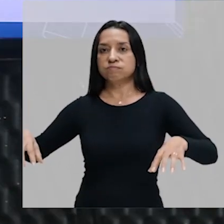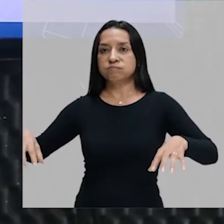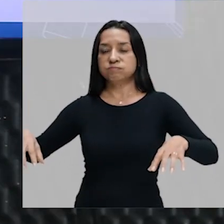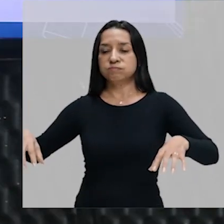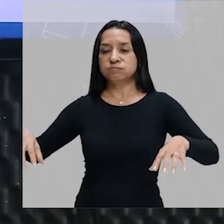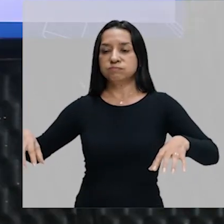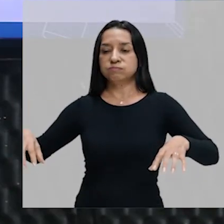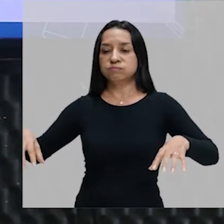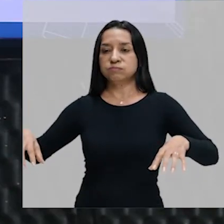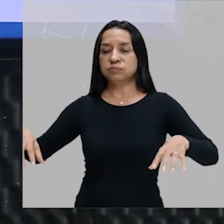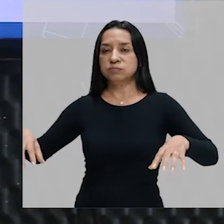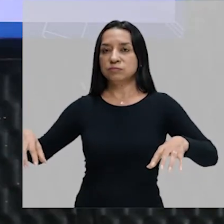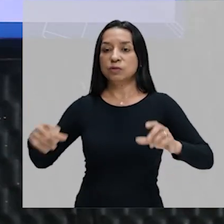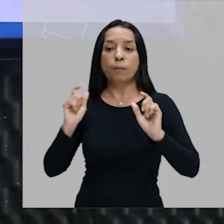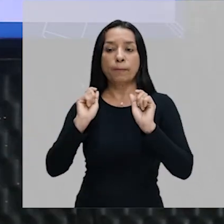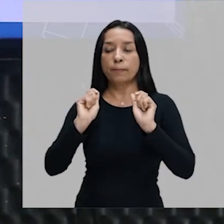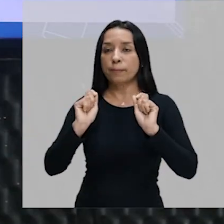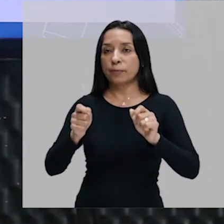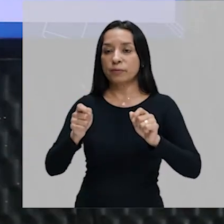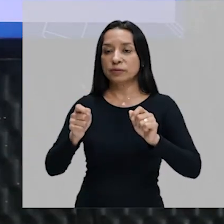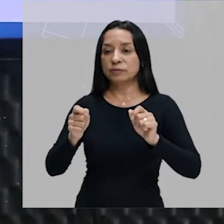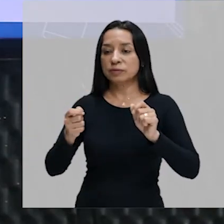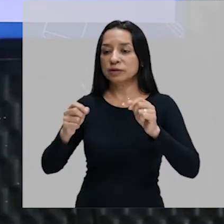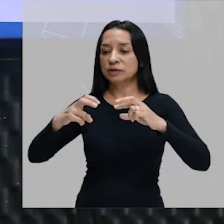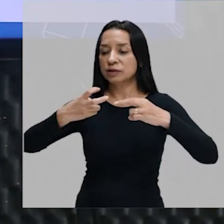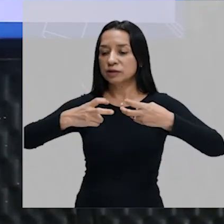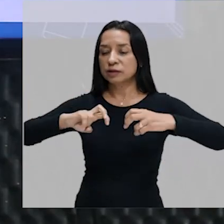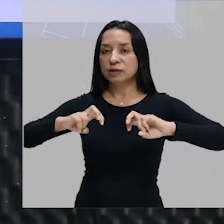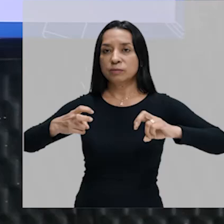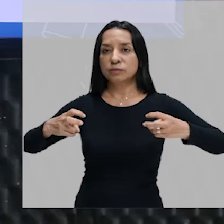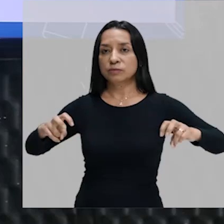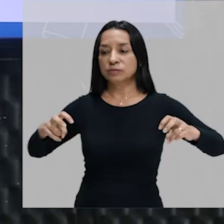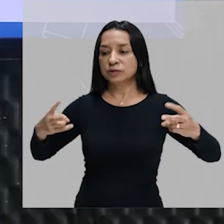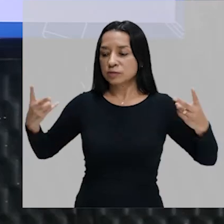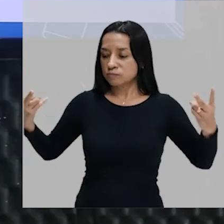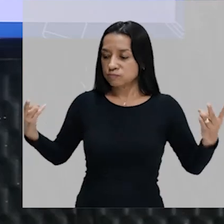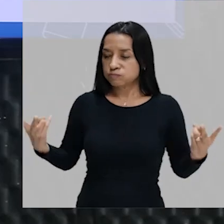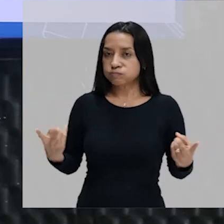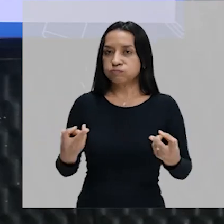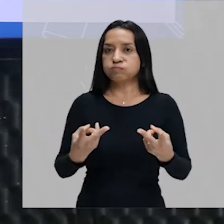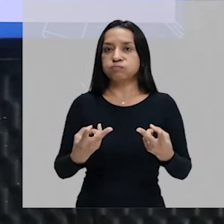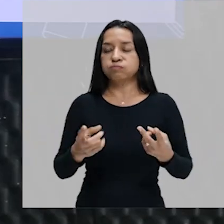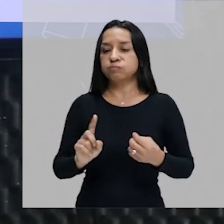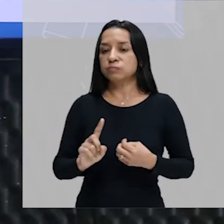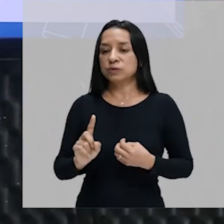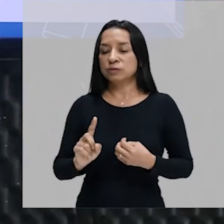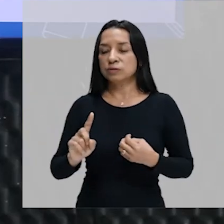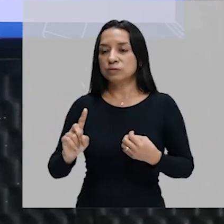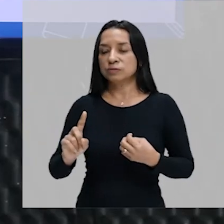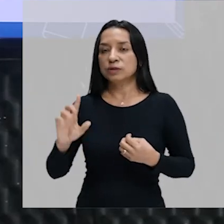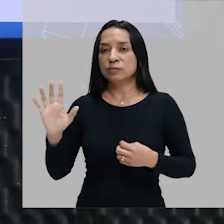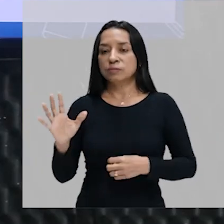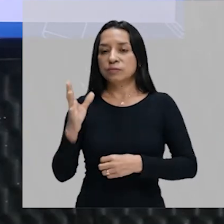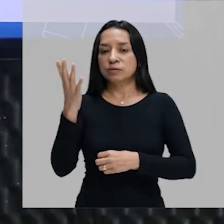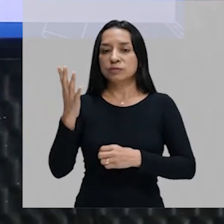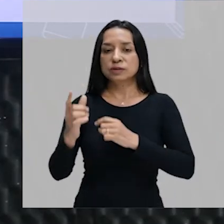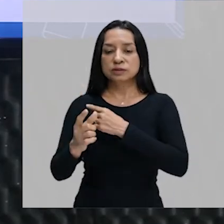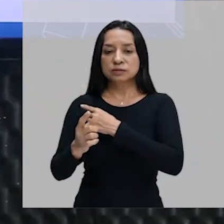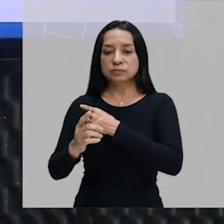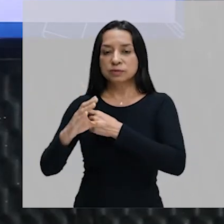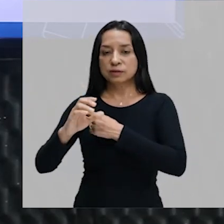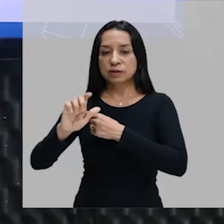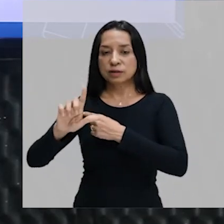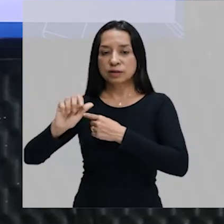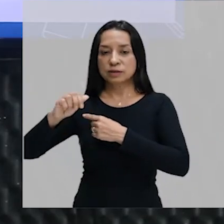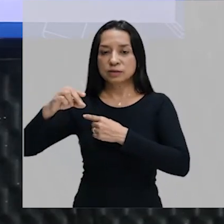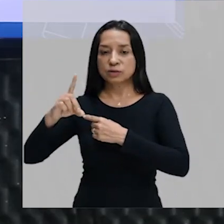elas não vão ser mais capazes de se reproduzirem entre si, tá? Então, para acontecer a cladogênese, tem que